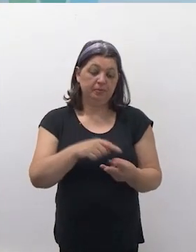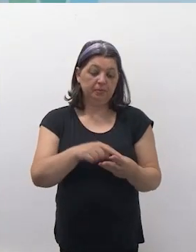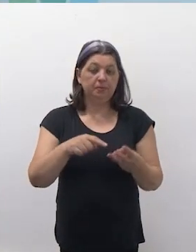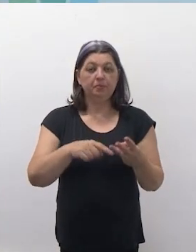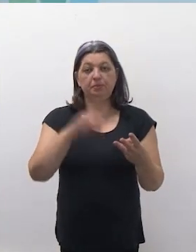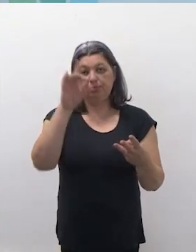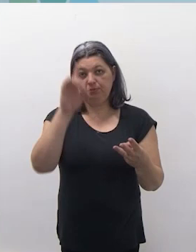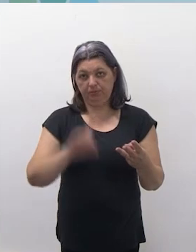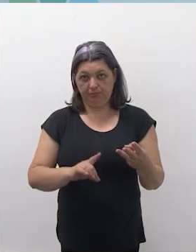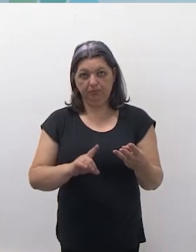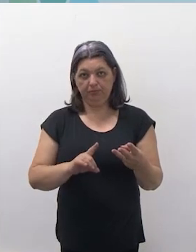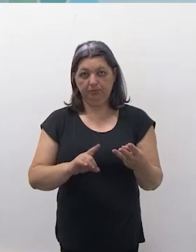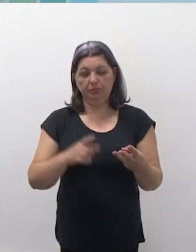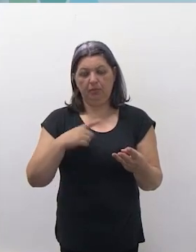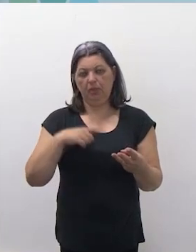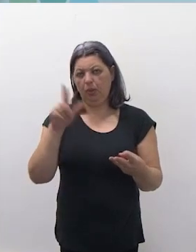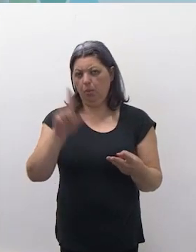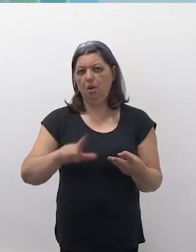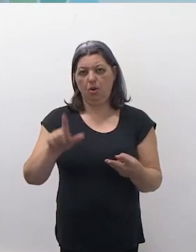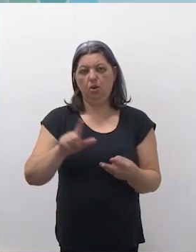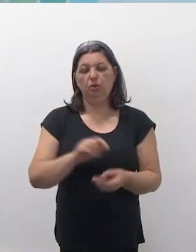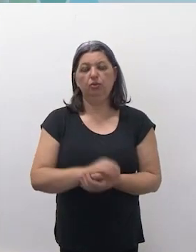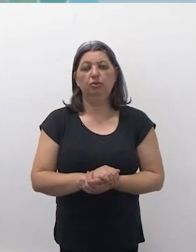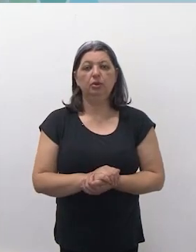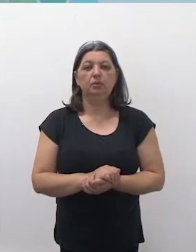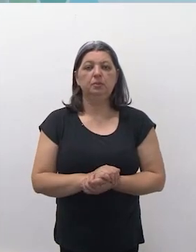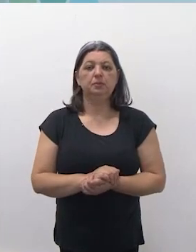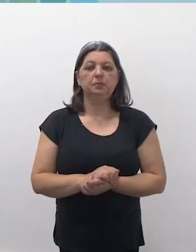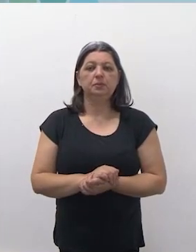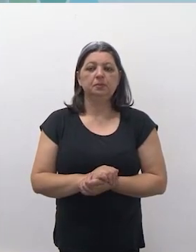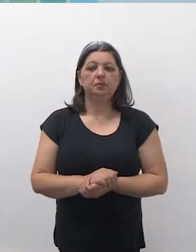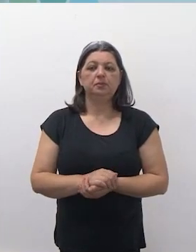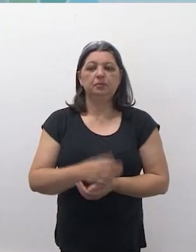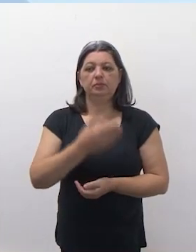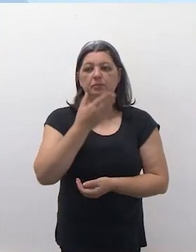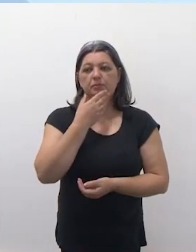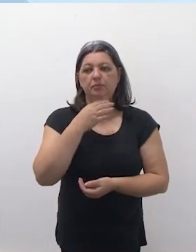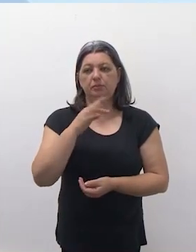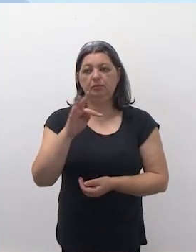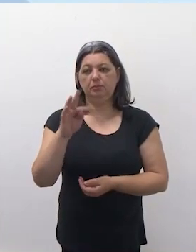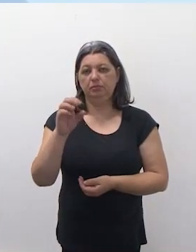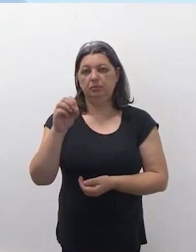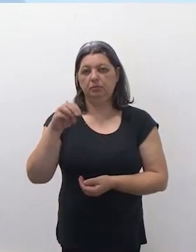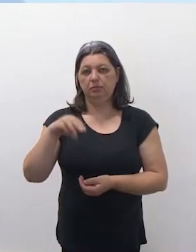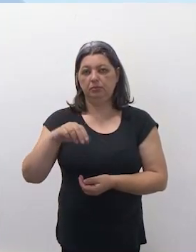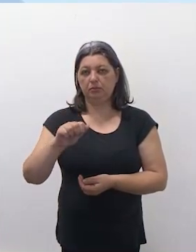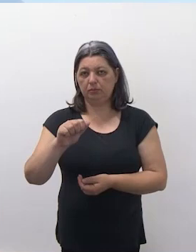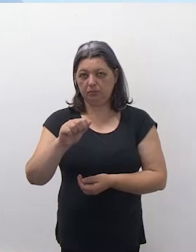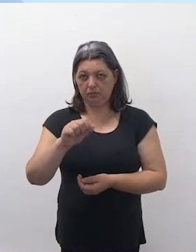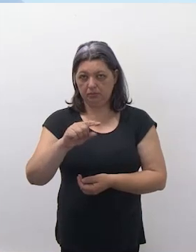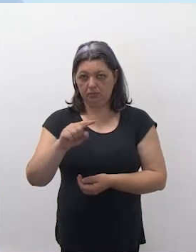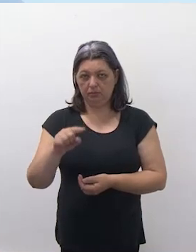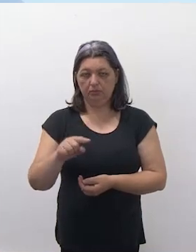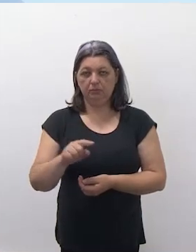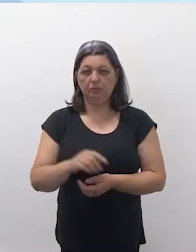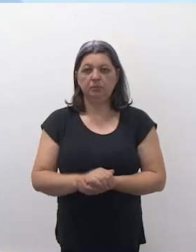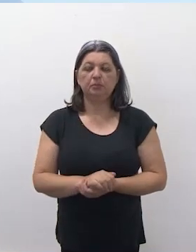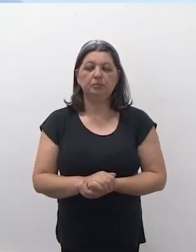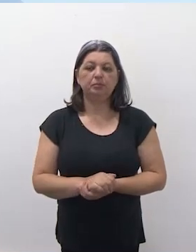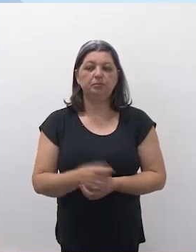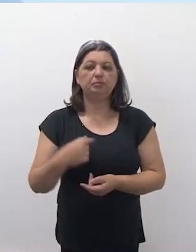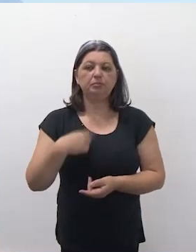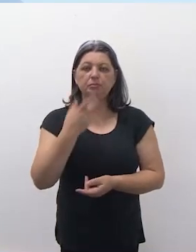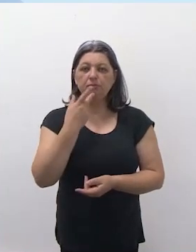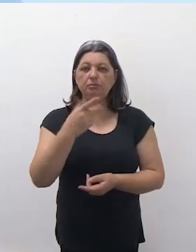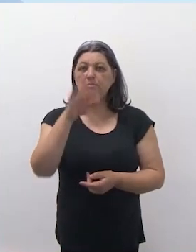direitos e tem uma lógica, né, para o Thomas Marshall, ele viu uma lógica na sucessão desses